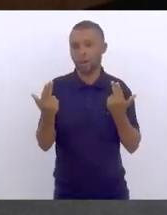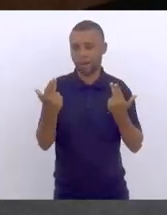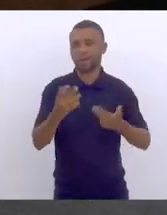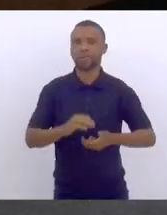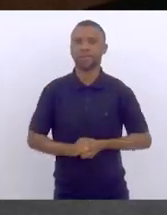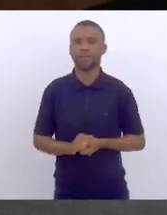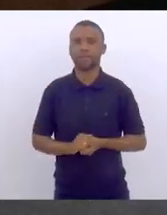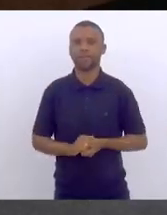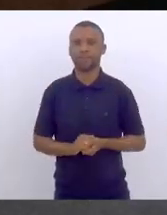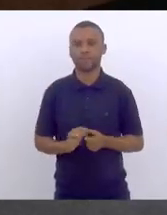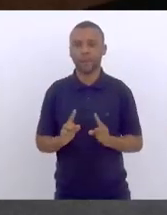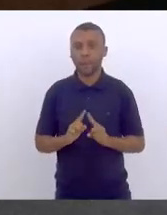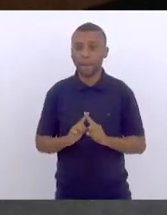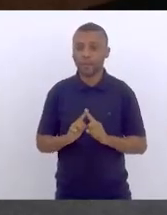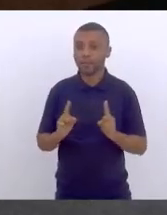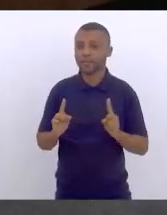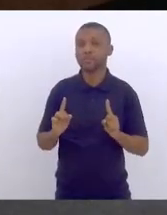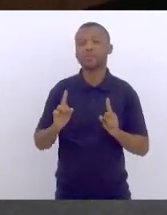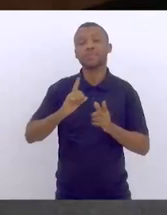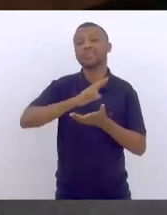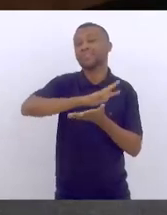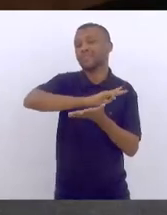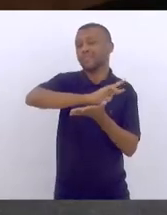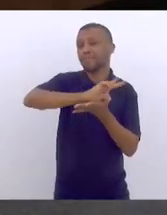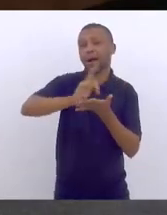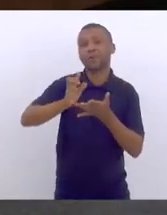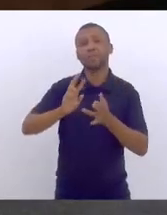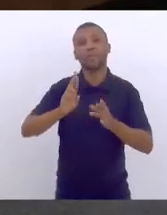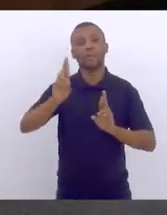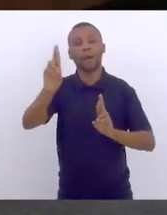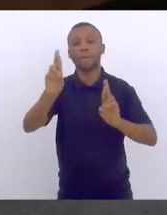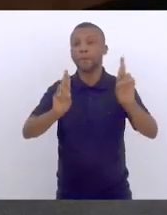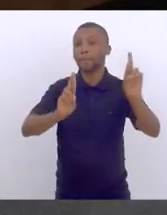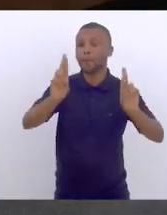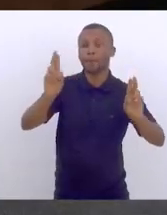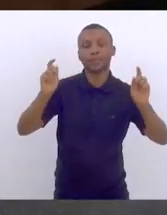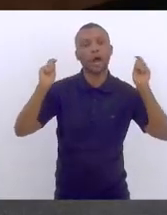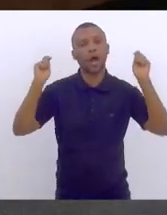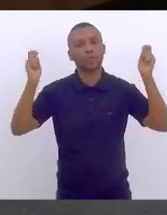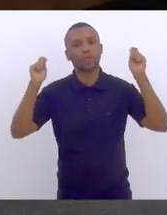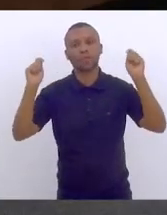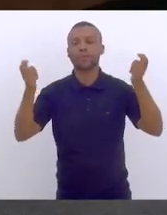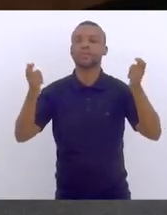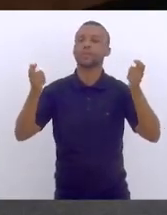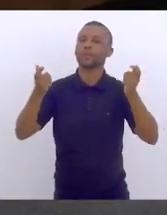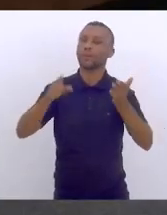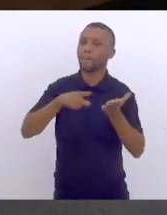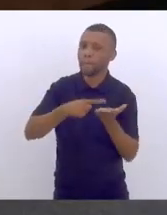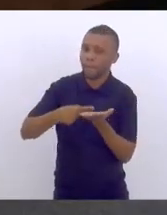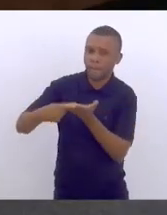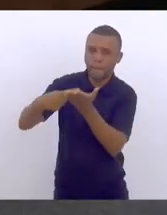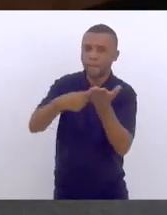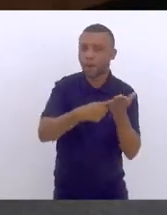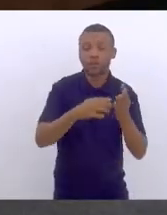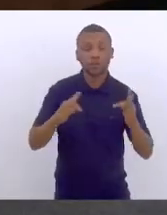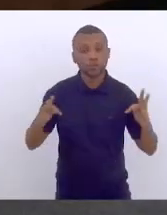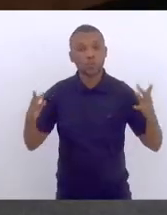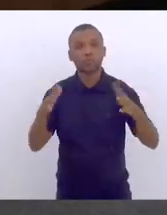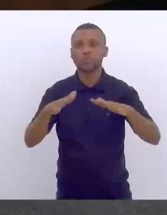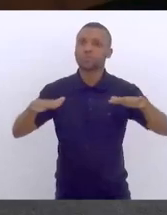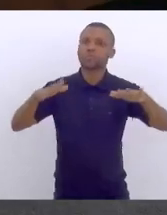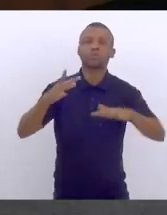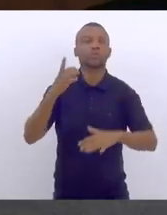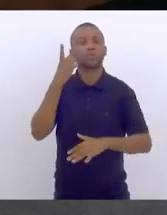e vários dirigentes das torcidas organizadas. Quer dizer, tudo que o deputado André Siciliano, presidente, falou aqui